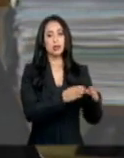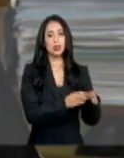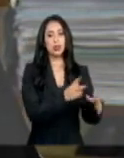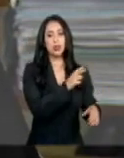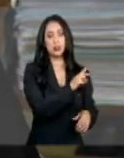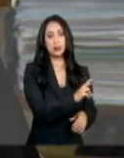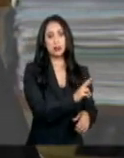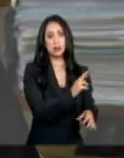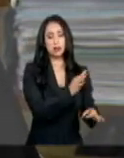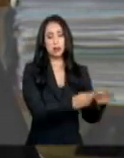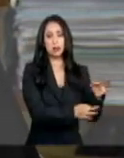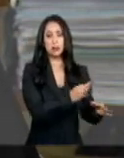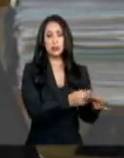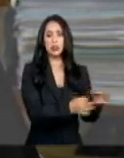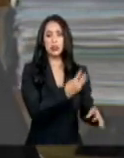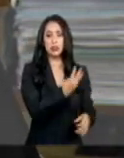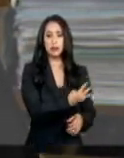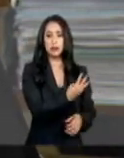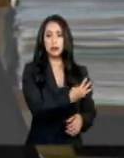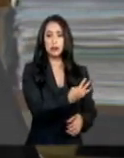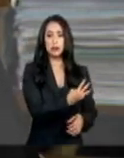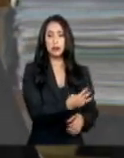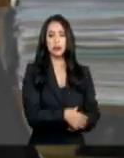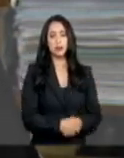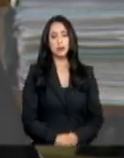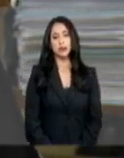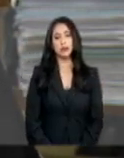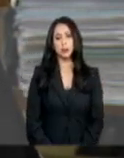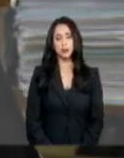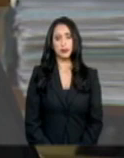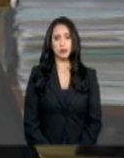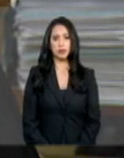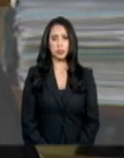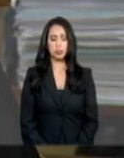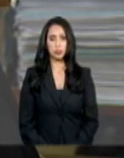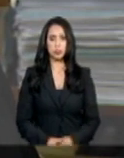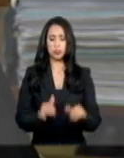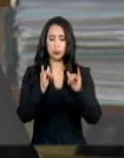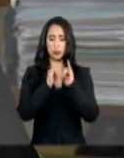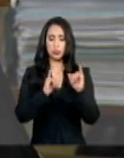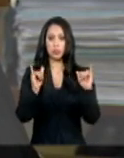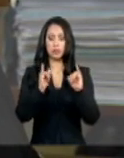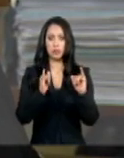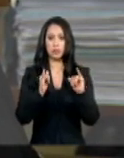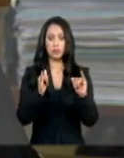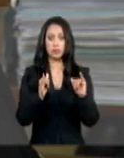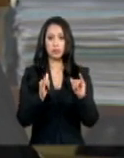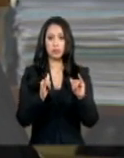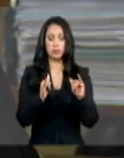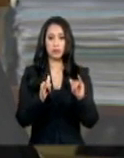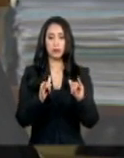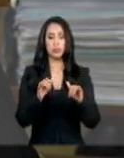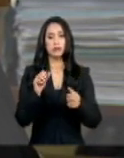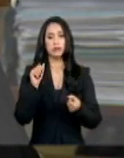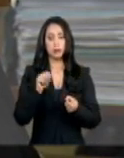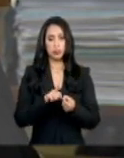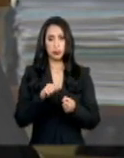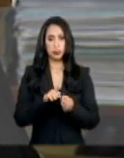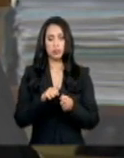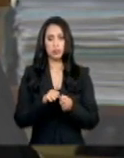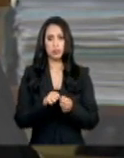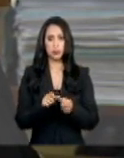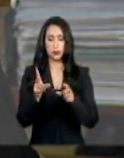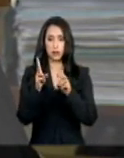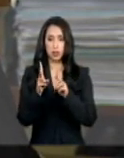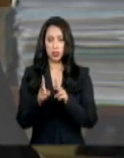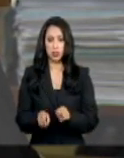região é em um pronunciamento que está assim ementado conforme